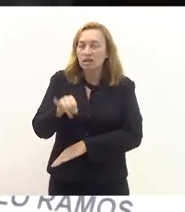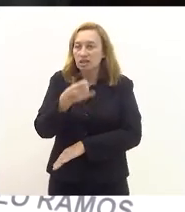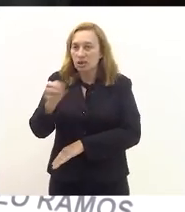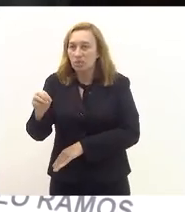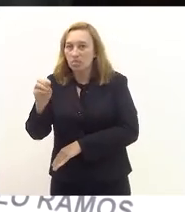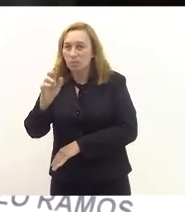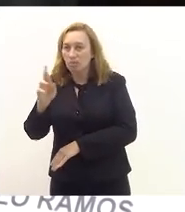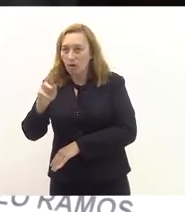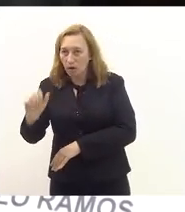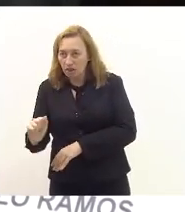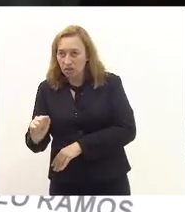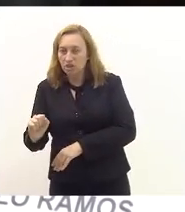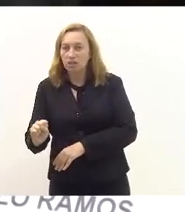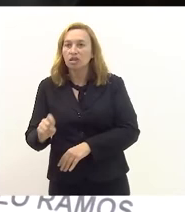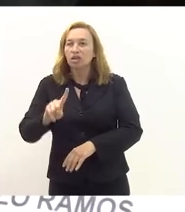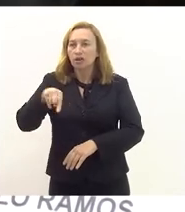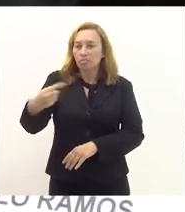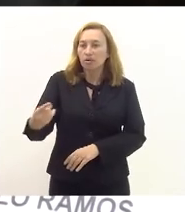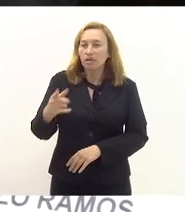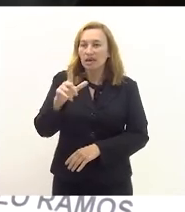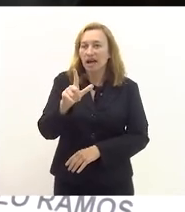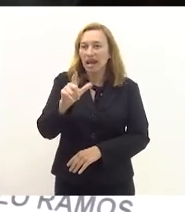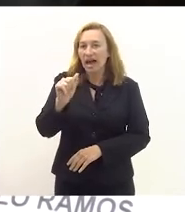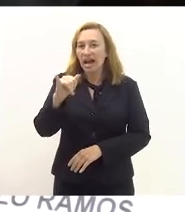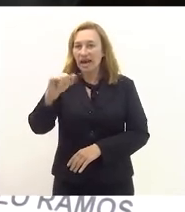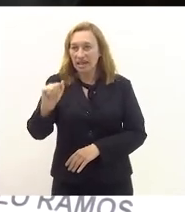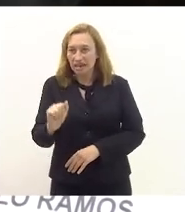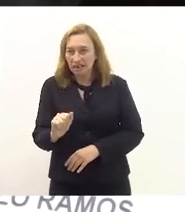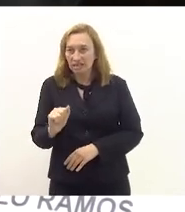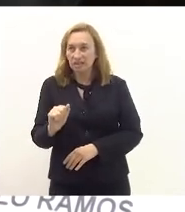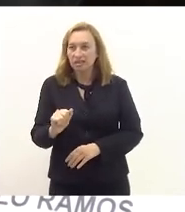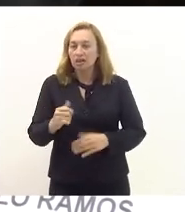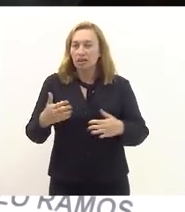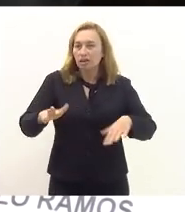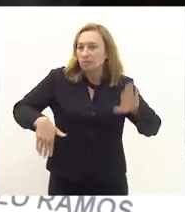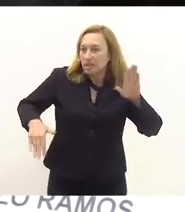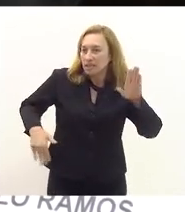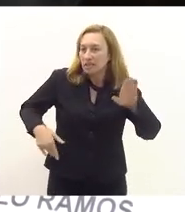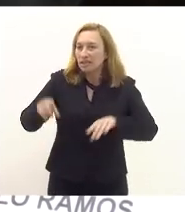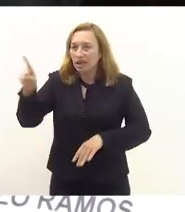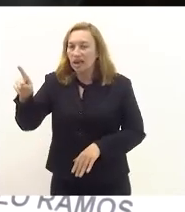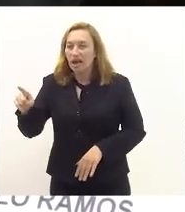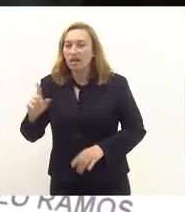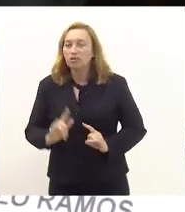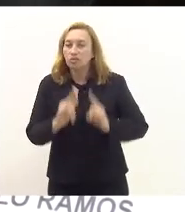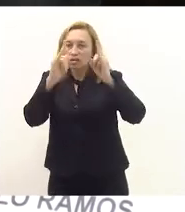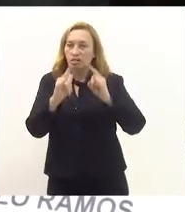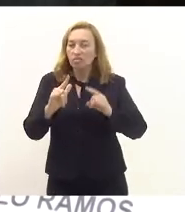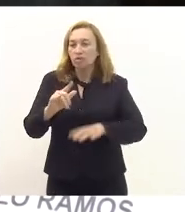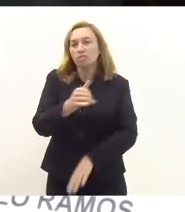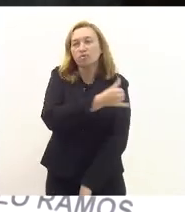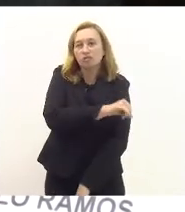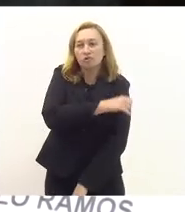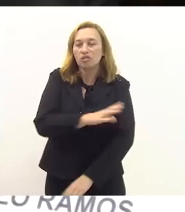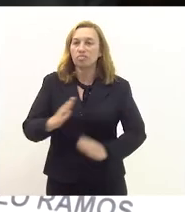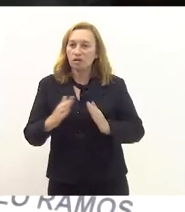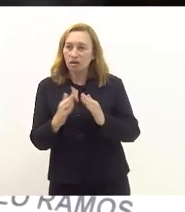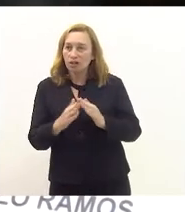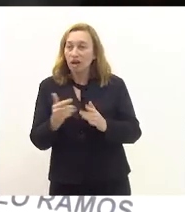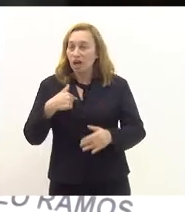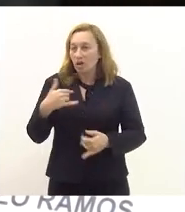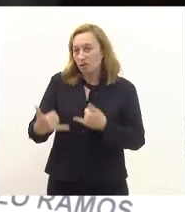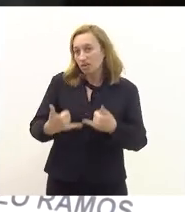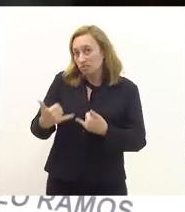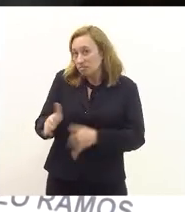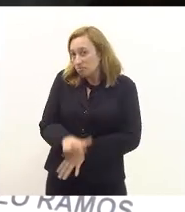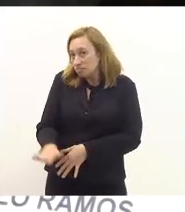presente. Depois a Laila está aqui, inclusive, a gente ia tomar banho de piscina lá no hotel que ele morava aqui no Rio. Então, tudo isso foi quando eu era